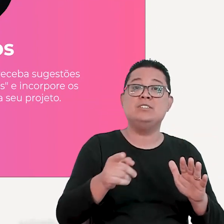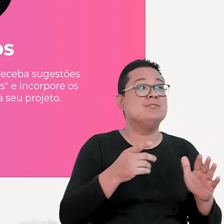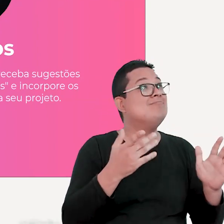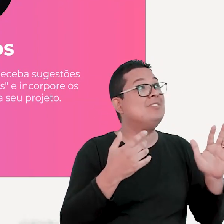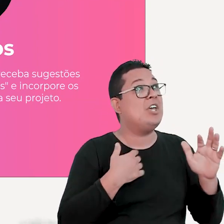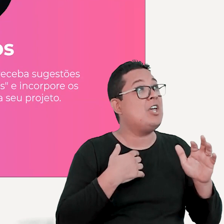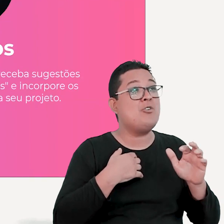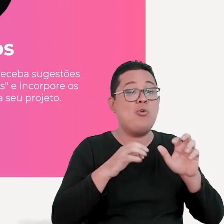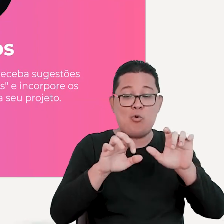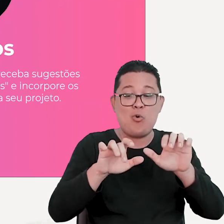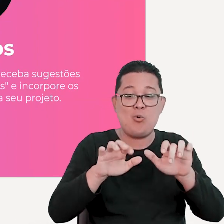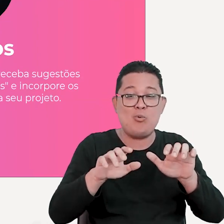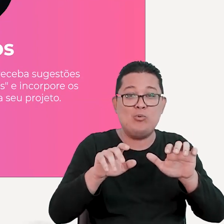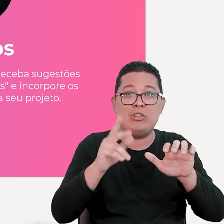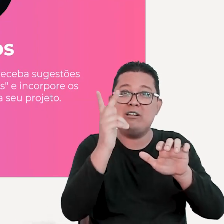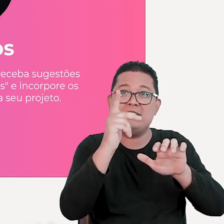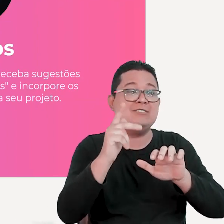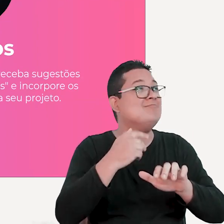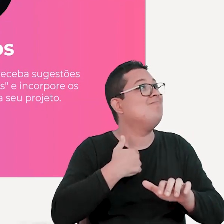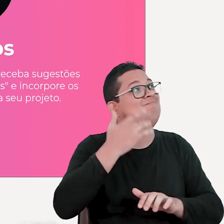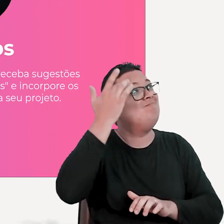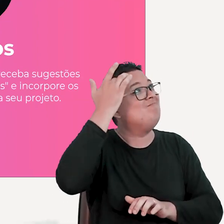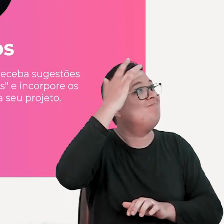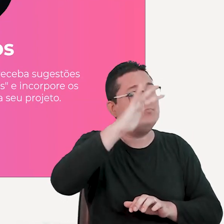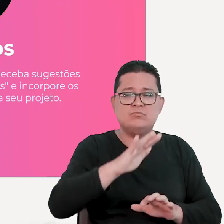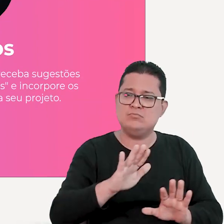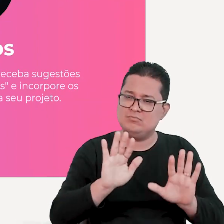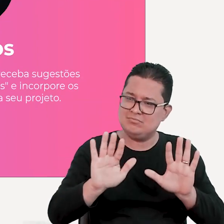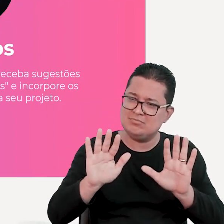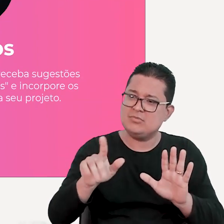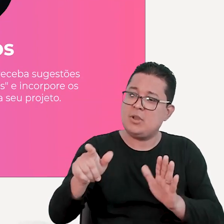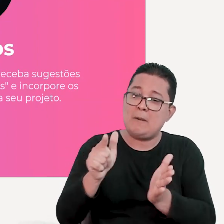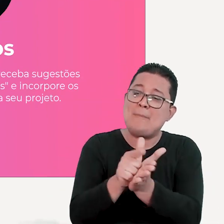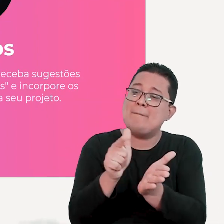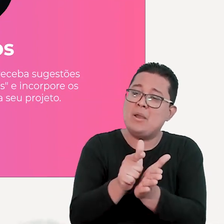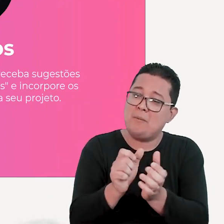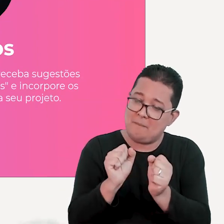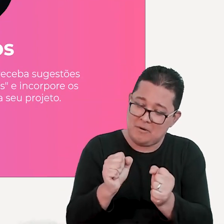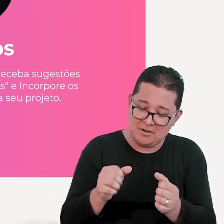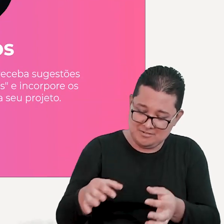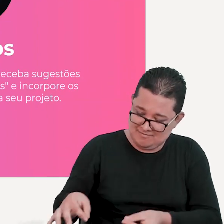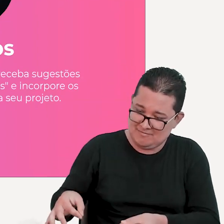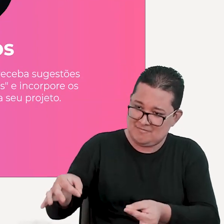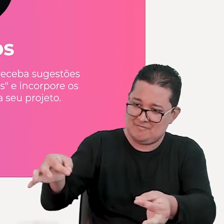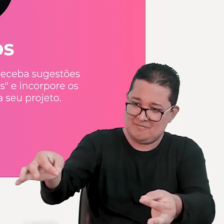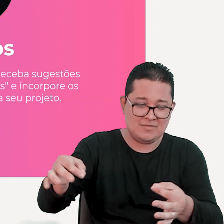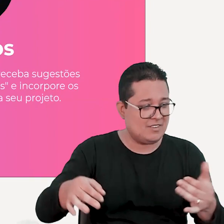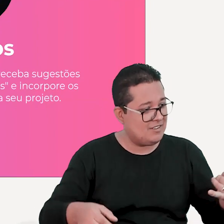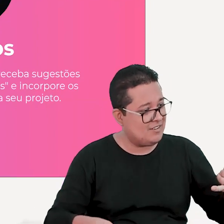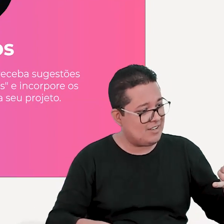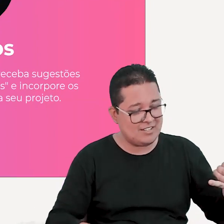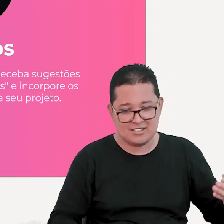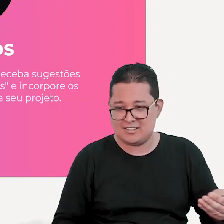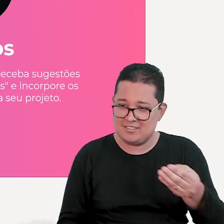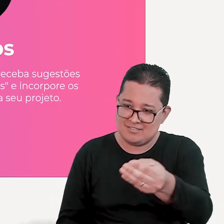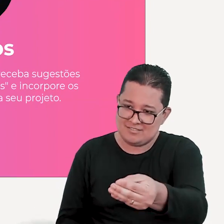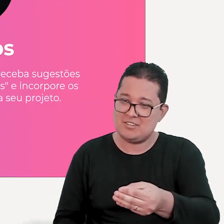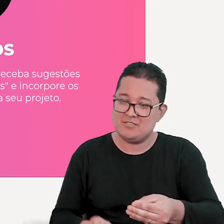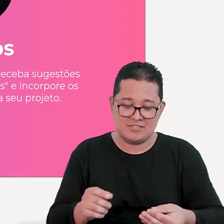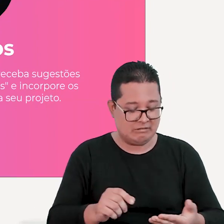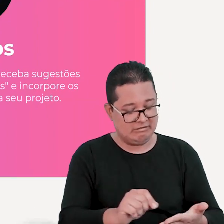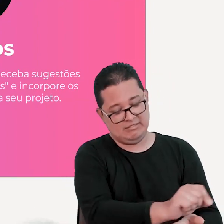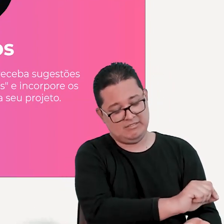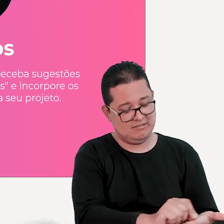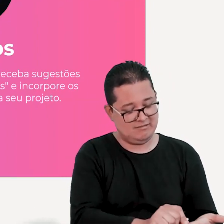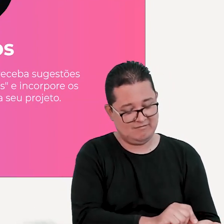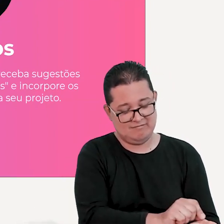a sua criatividade, é para a gente realmente colocar as ideias no papel. Então, não tem regra, não é para censurar, não existe certo